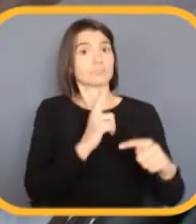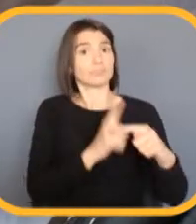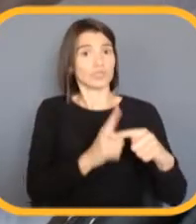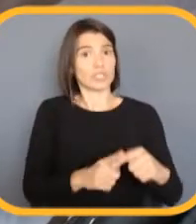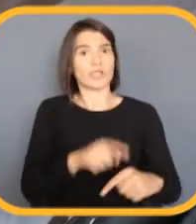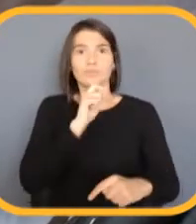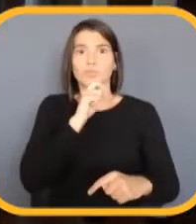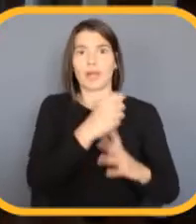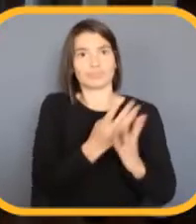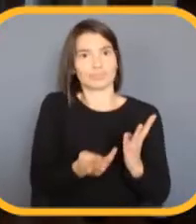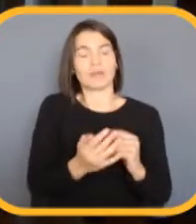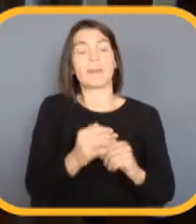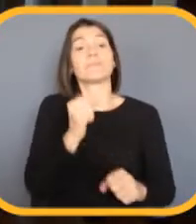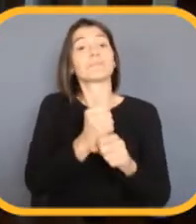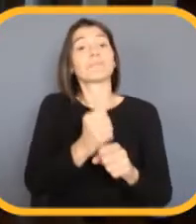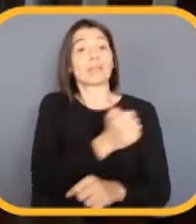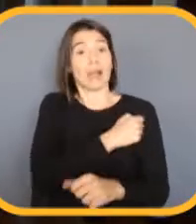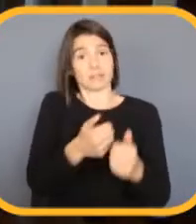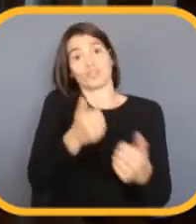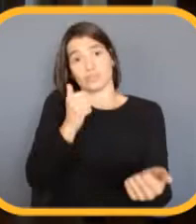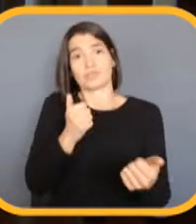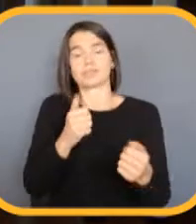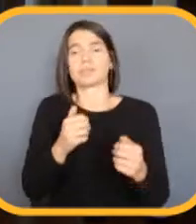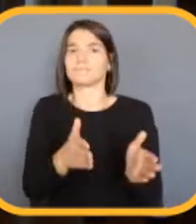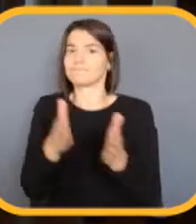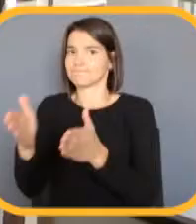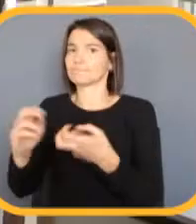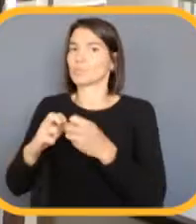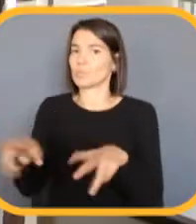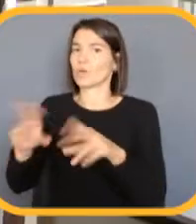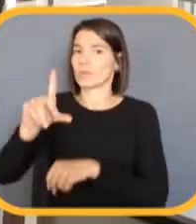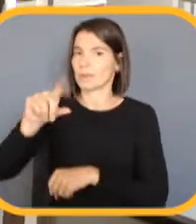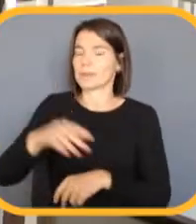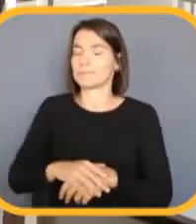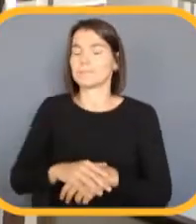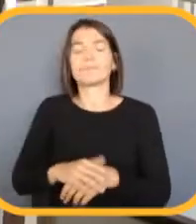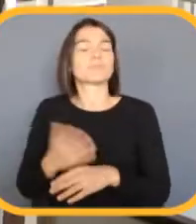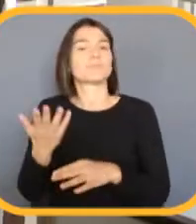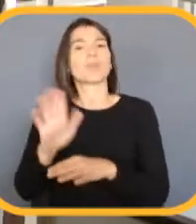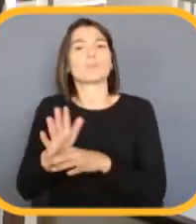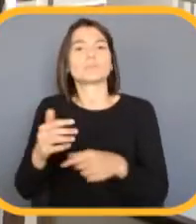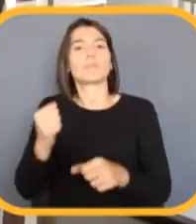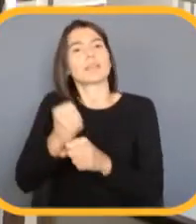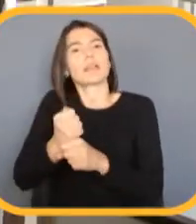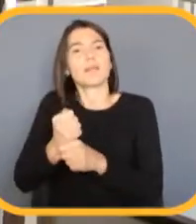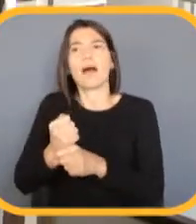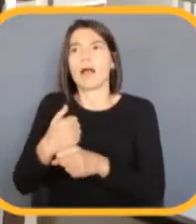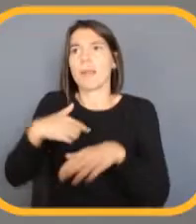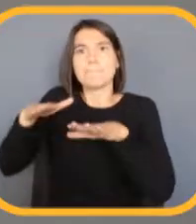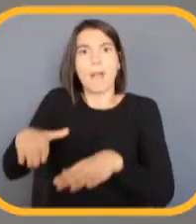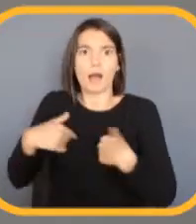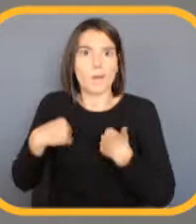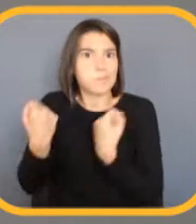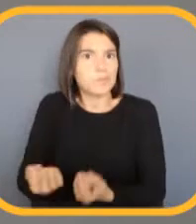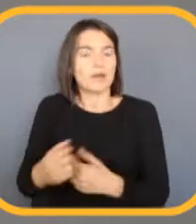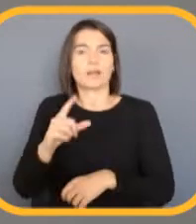controlar as suas ações. Apesar de trazer benefícios e possibilidades, o teletrabalho levantou também novos problemas.